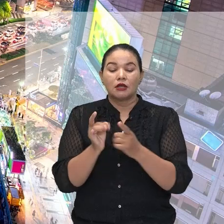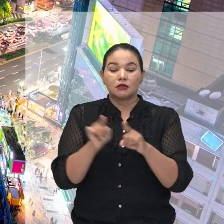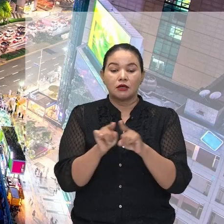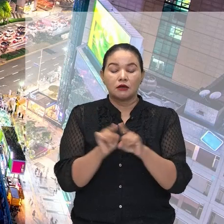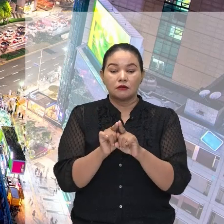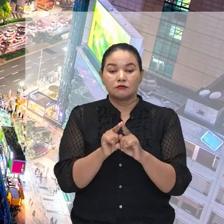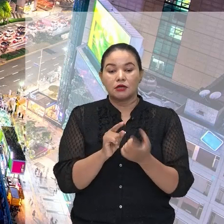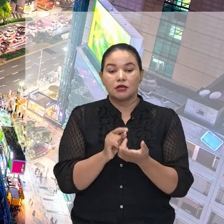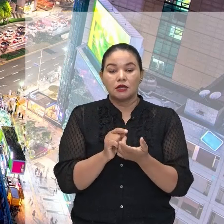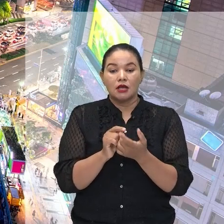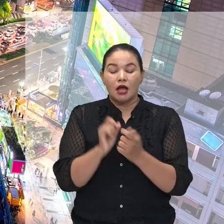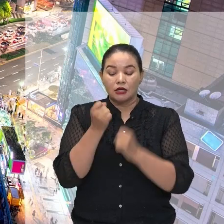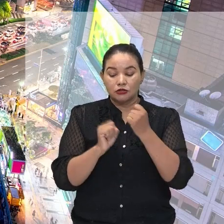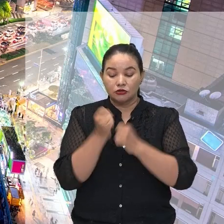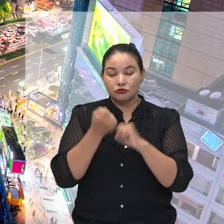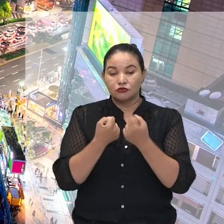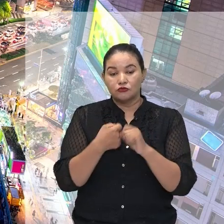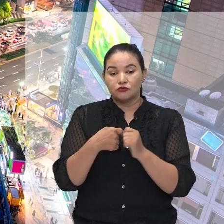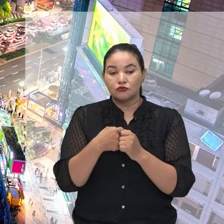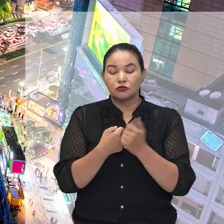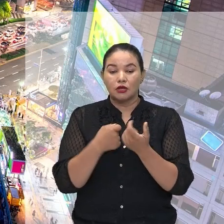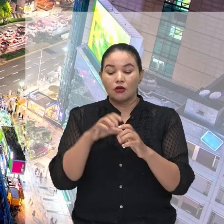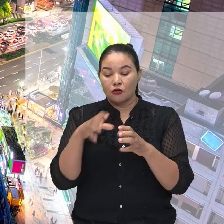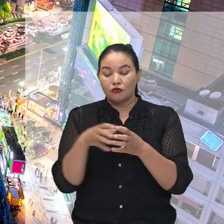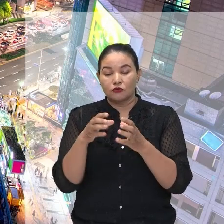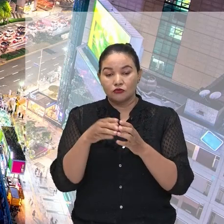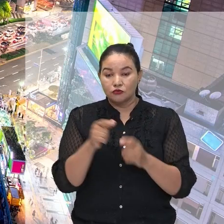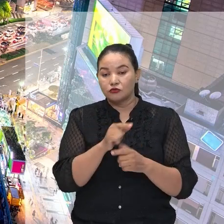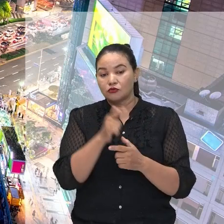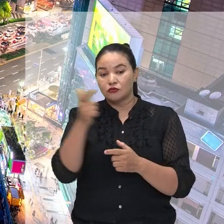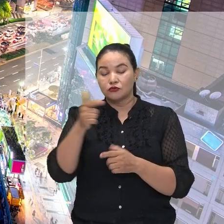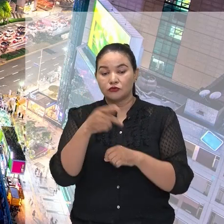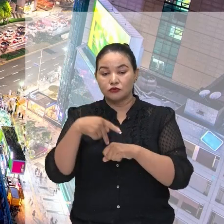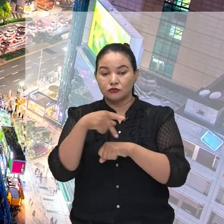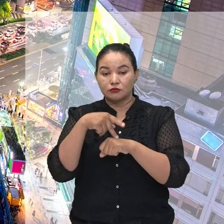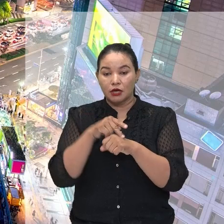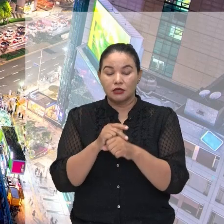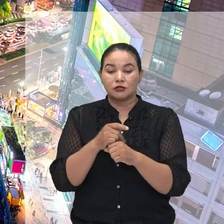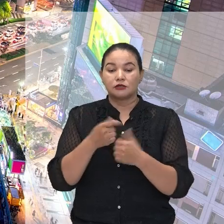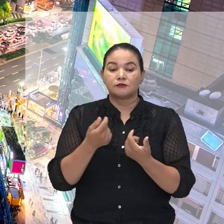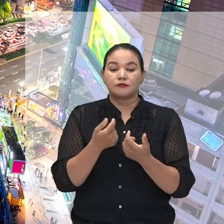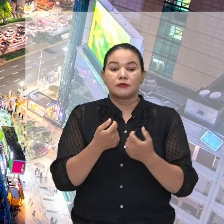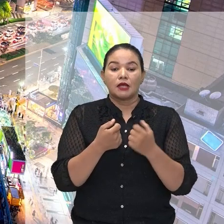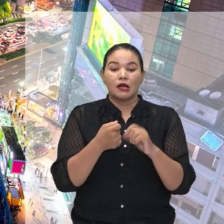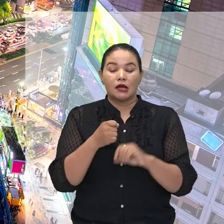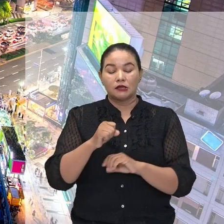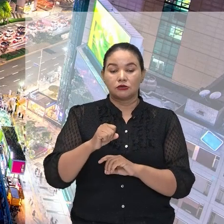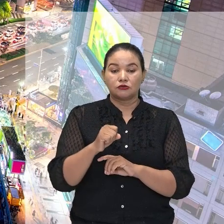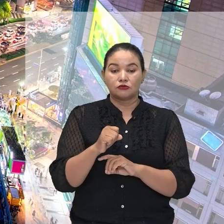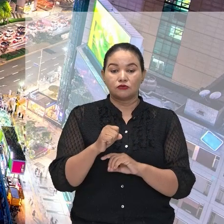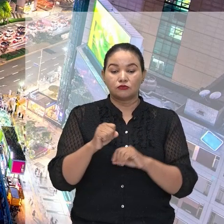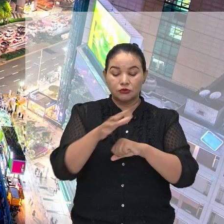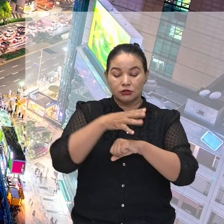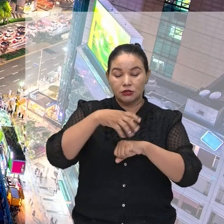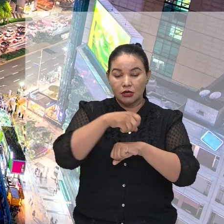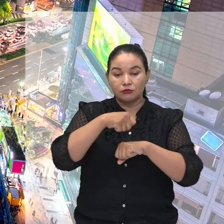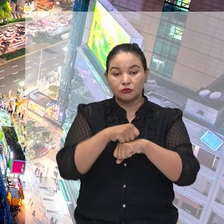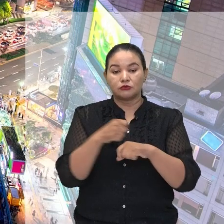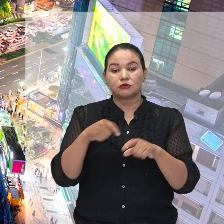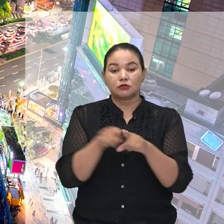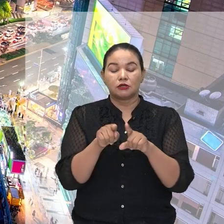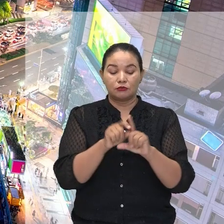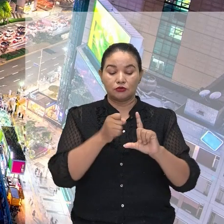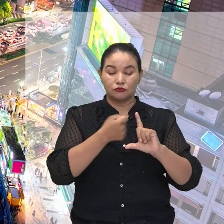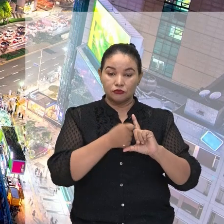várias filiais de suas indústrias para outros países, né? Como ocorreu ali com Singapura, como ocorreu com Hong Kong, como ocorreu também